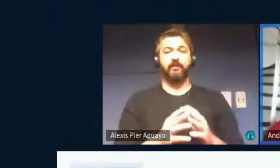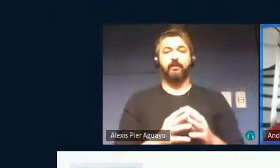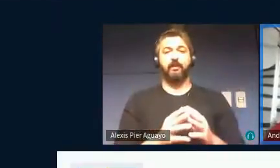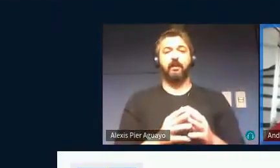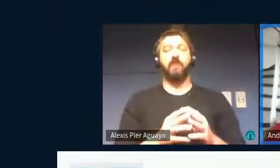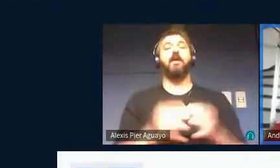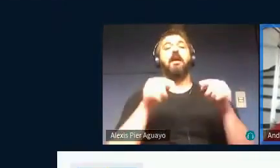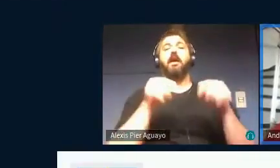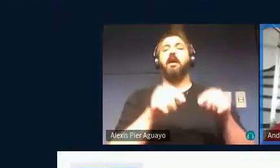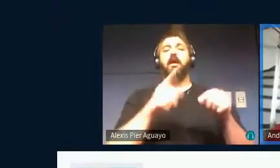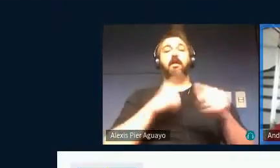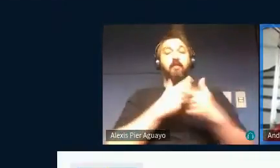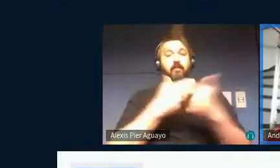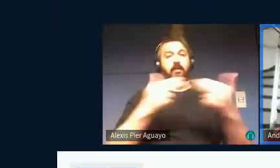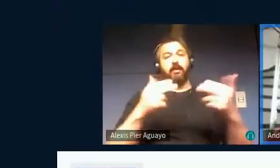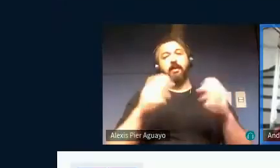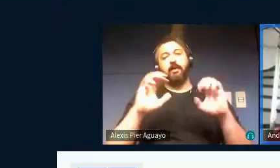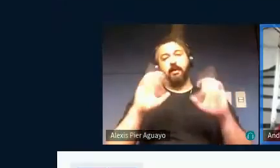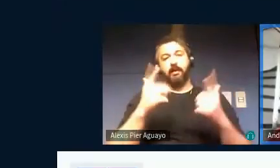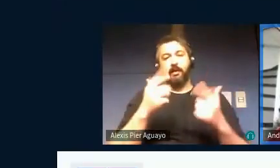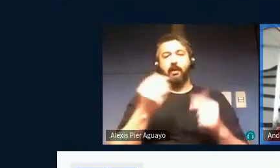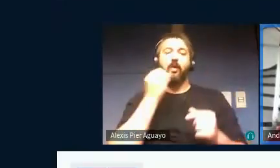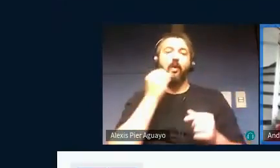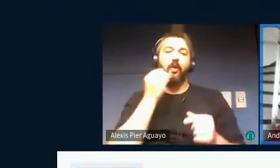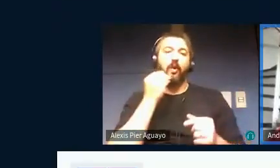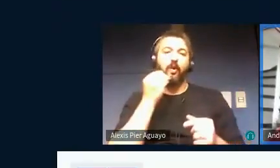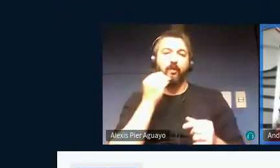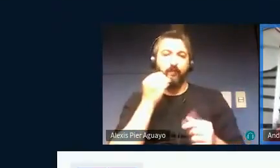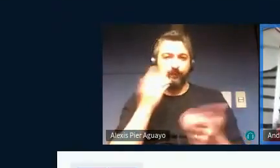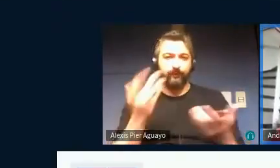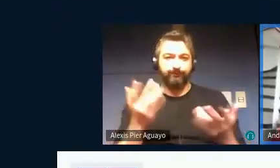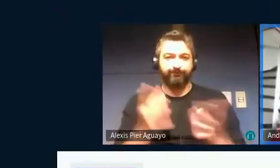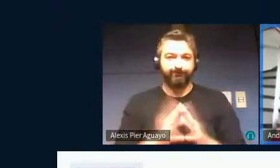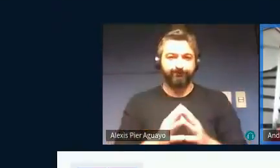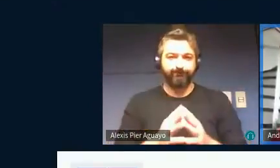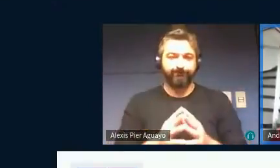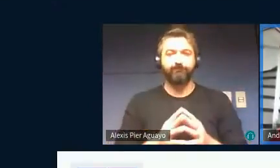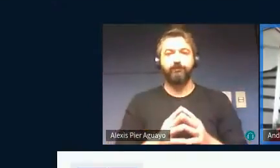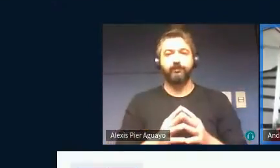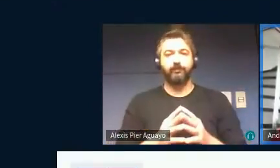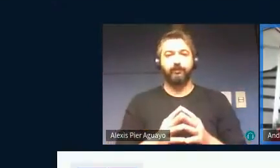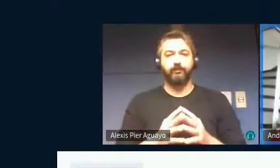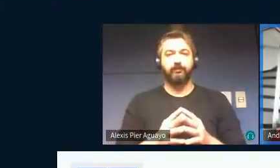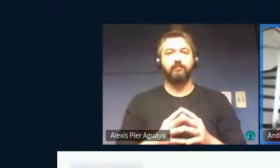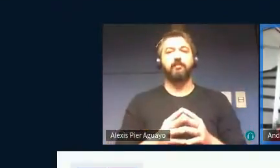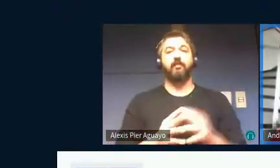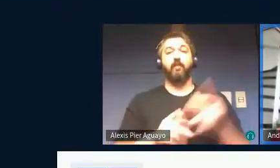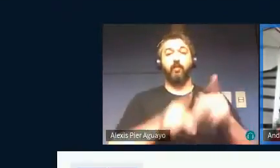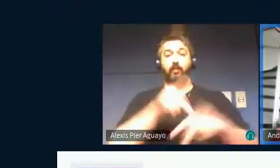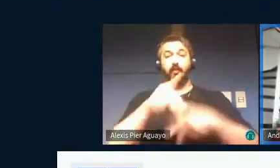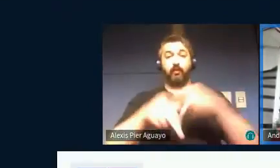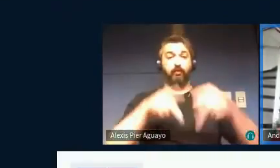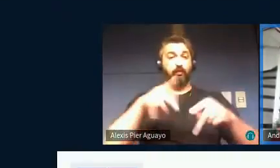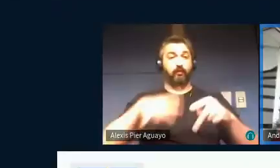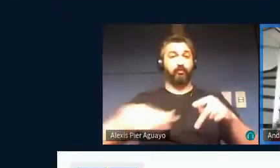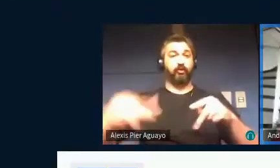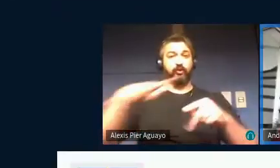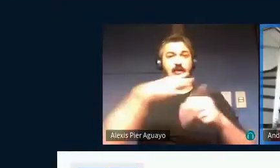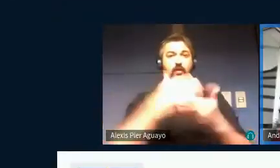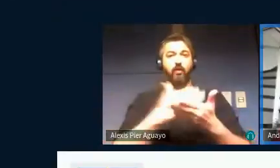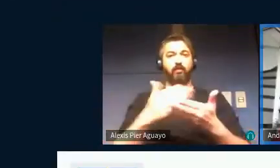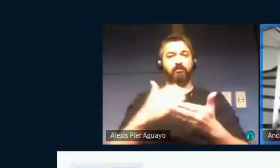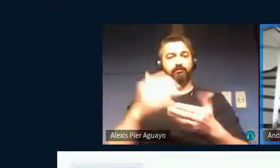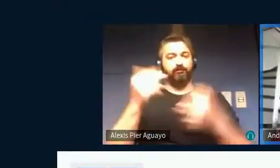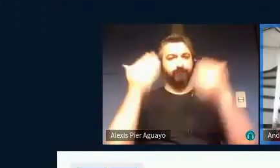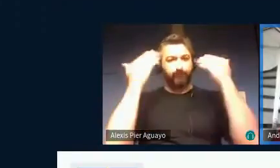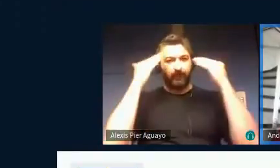bastante evidente, que eu imagino que está ficando cada vez mais evidente, inclusive para a população geral, né, que é a